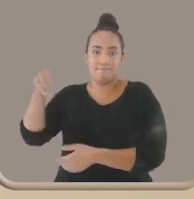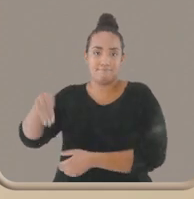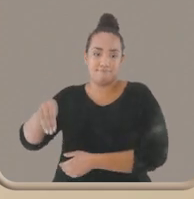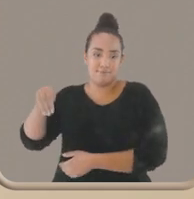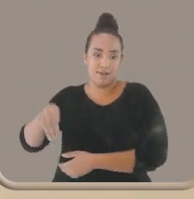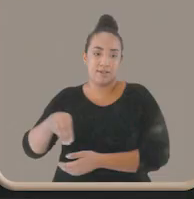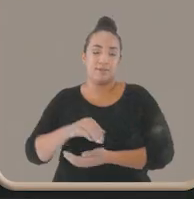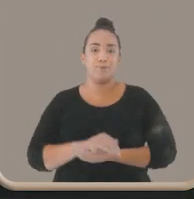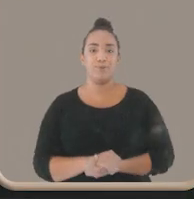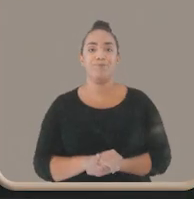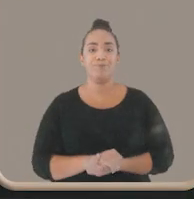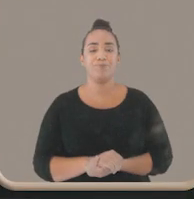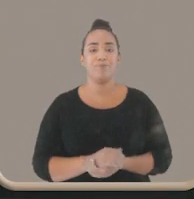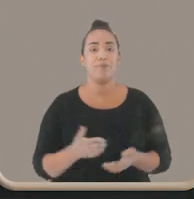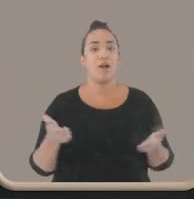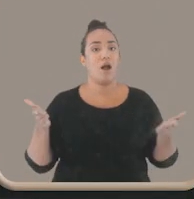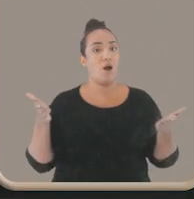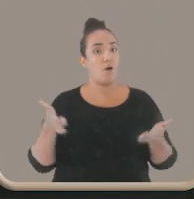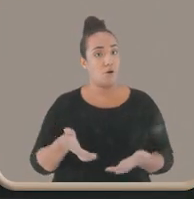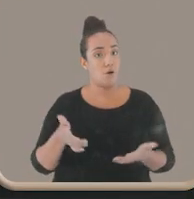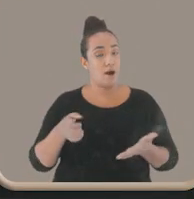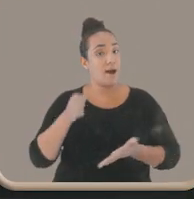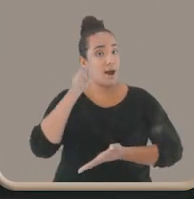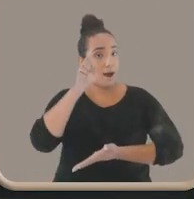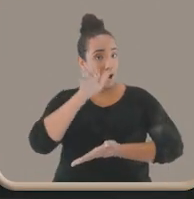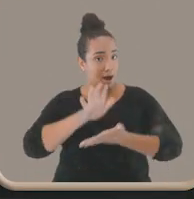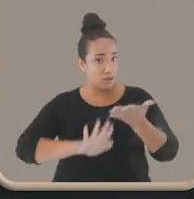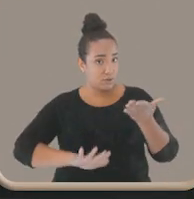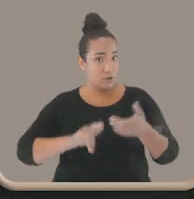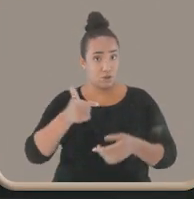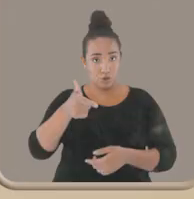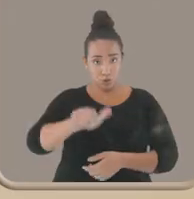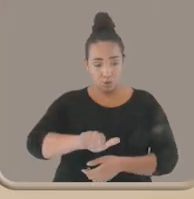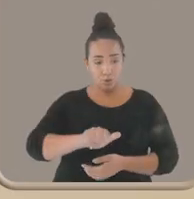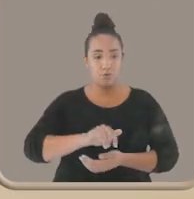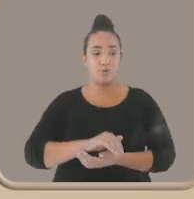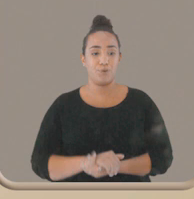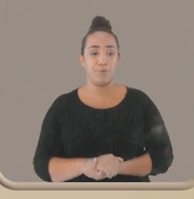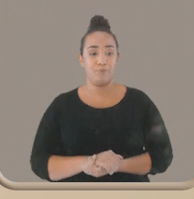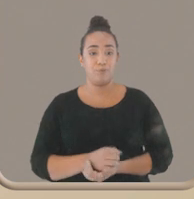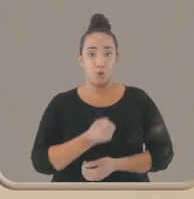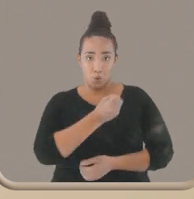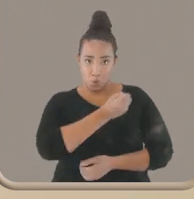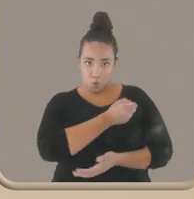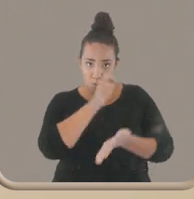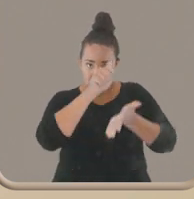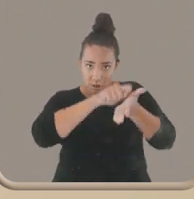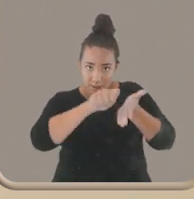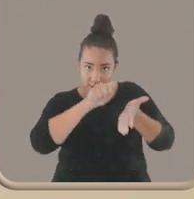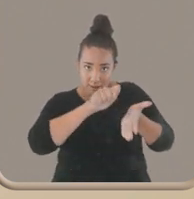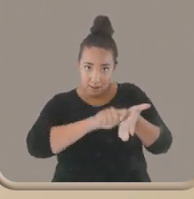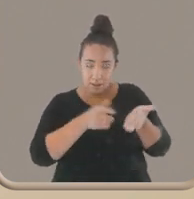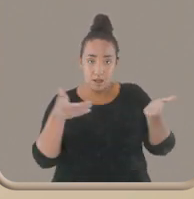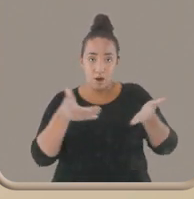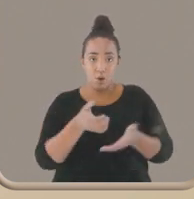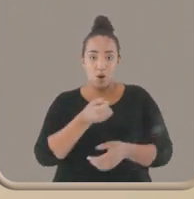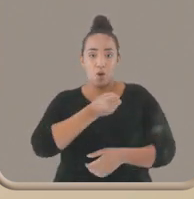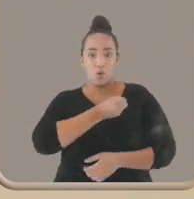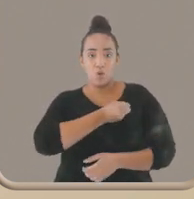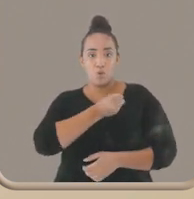milésimos. Agora, vamos fazer mais um exercício. Represente os números na forma